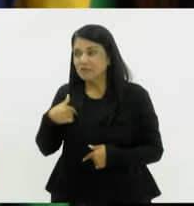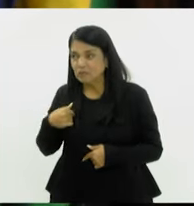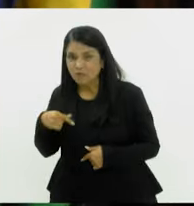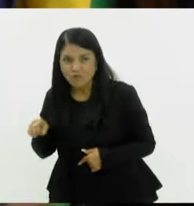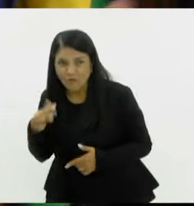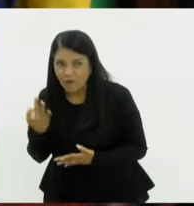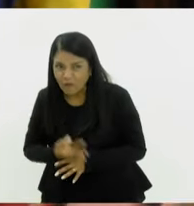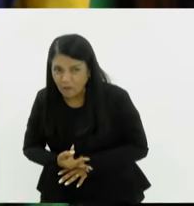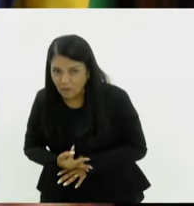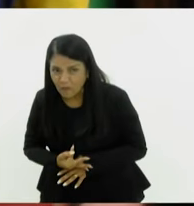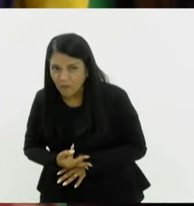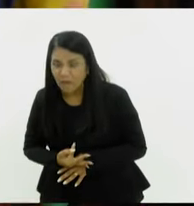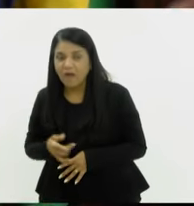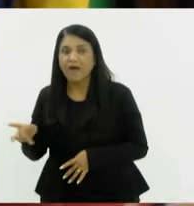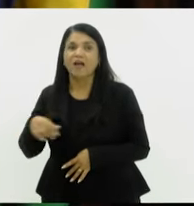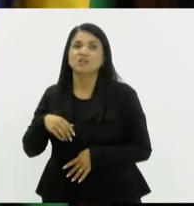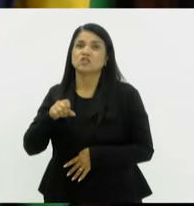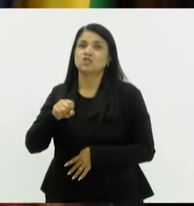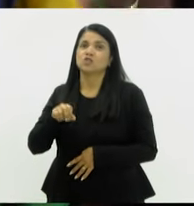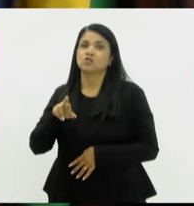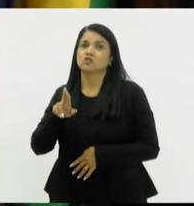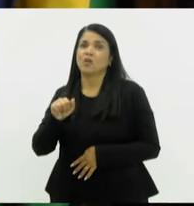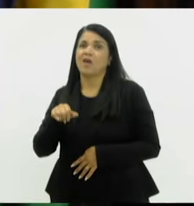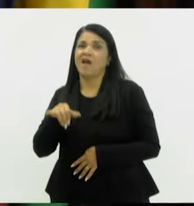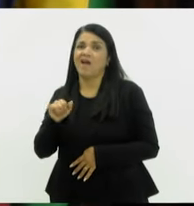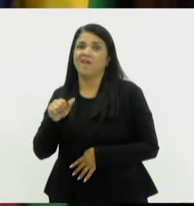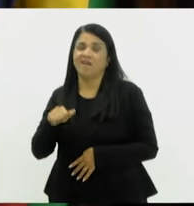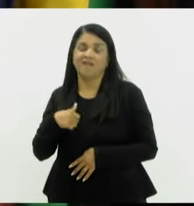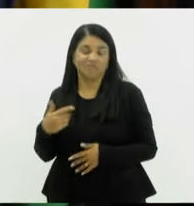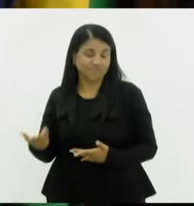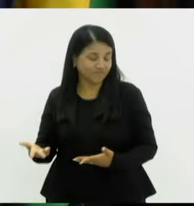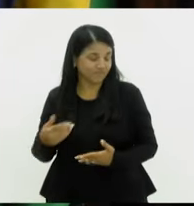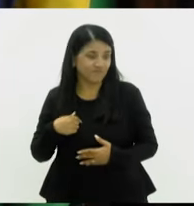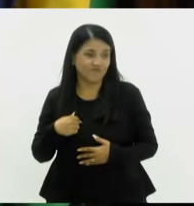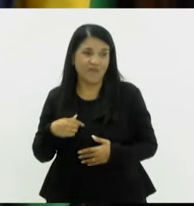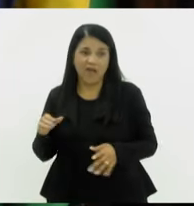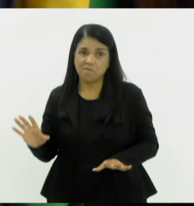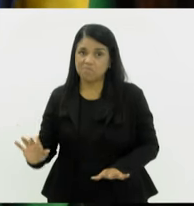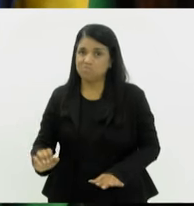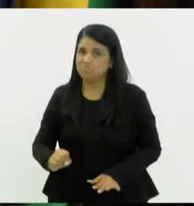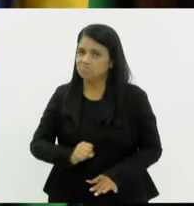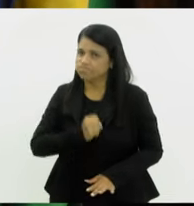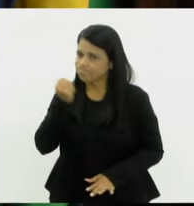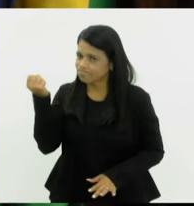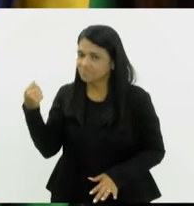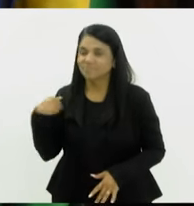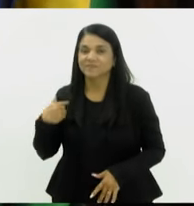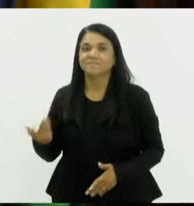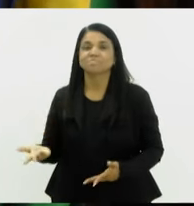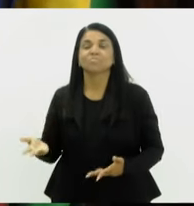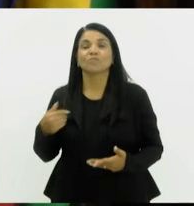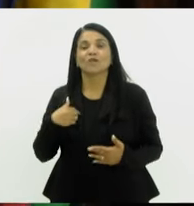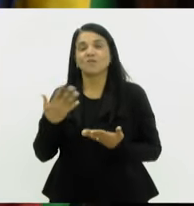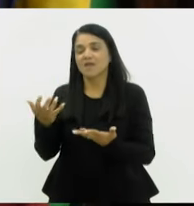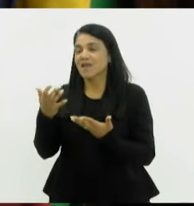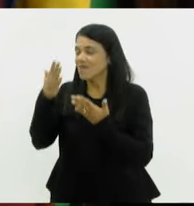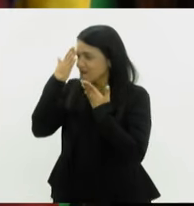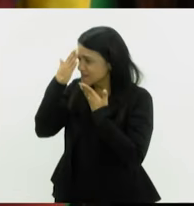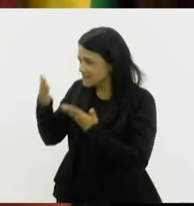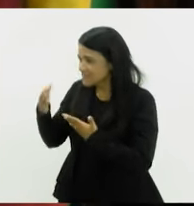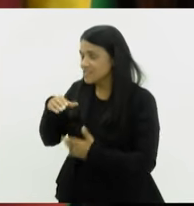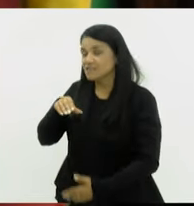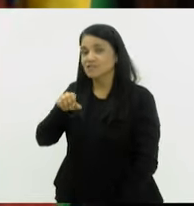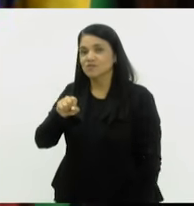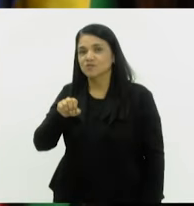é possível né mais uma vez a Benedita negou mas eu quero falar e agradecer a você Soraia